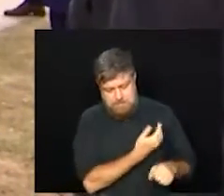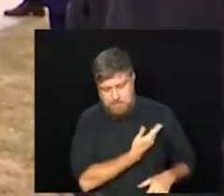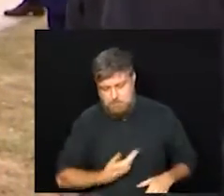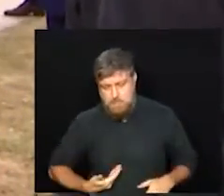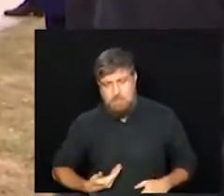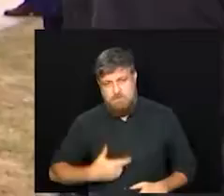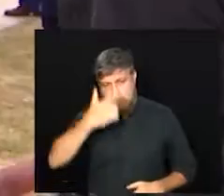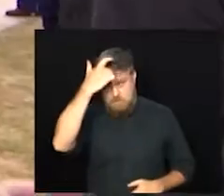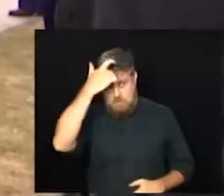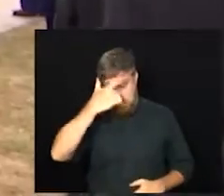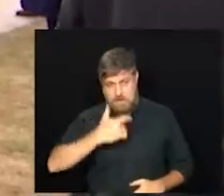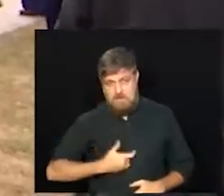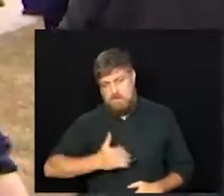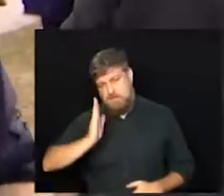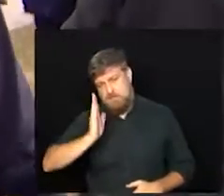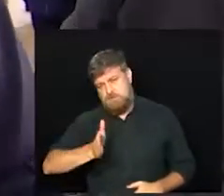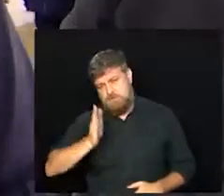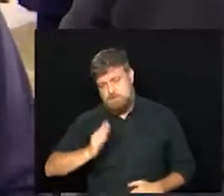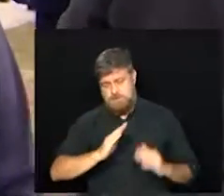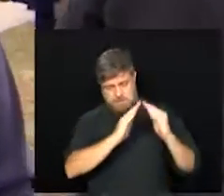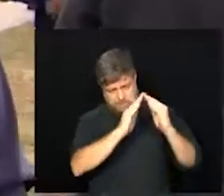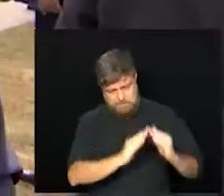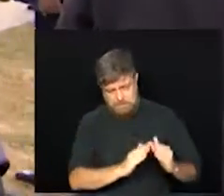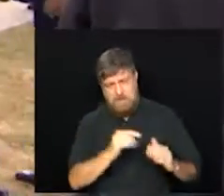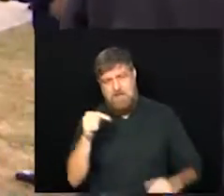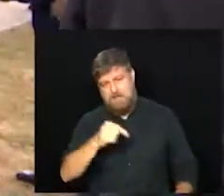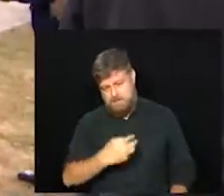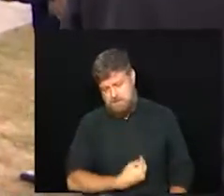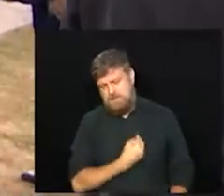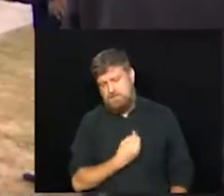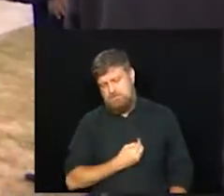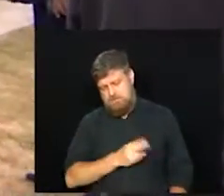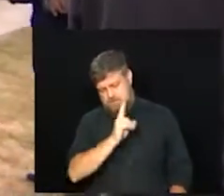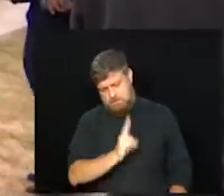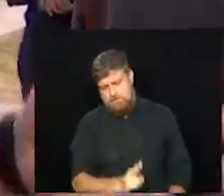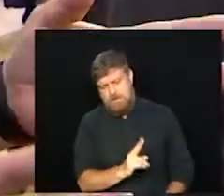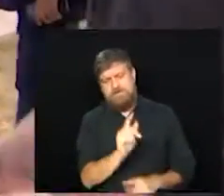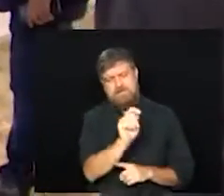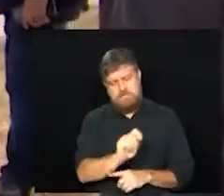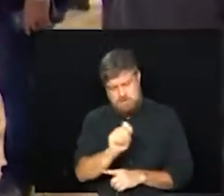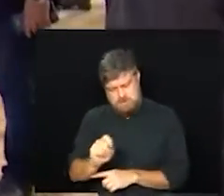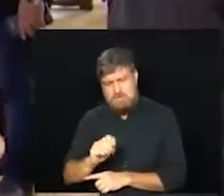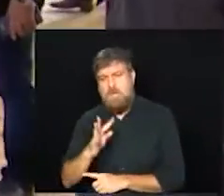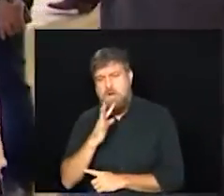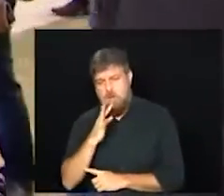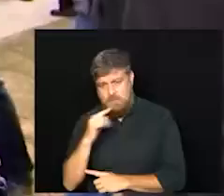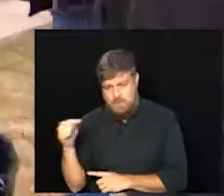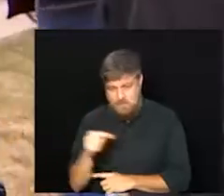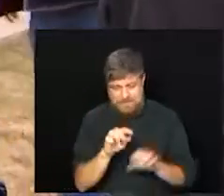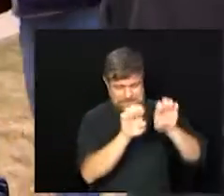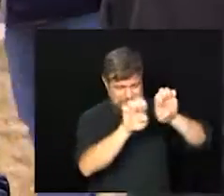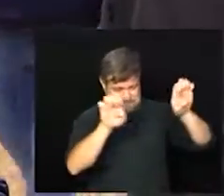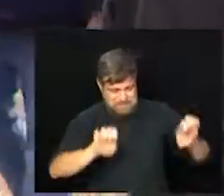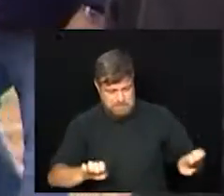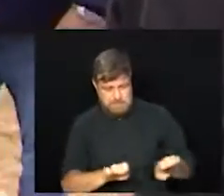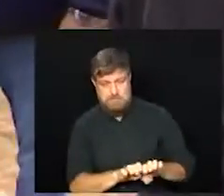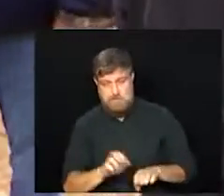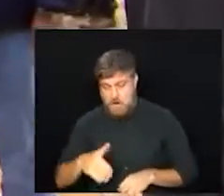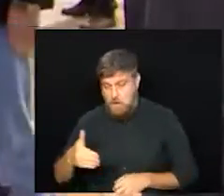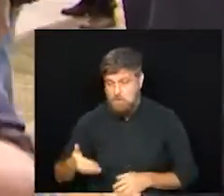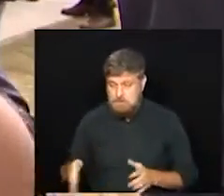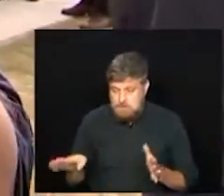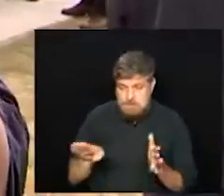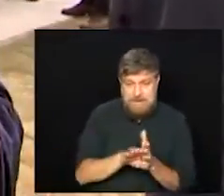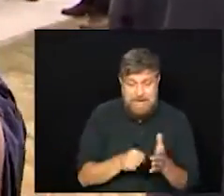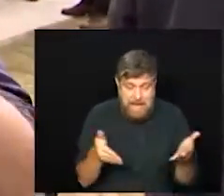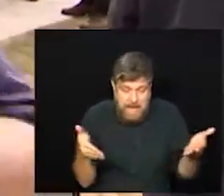Eu já fui morador deste bairro do Vila Padre Anchieta e conheci toda essa estrutura, e quando nós chegamos